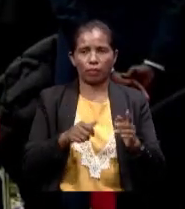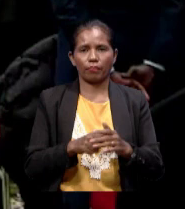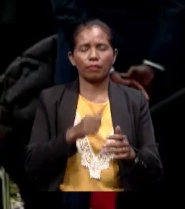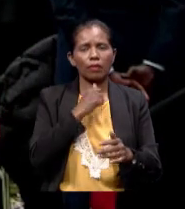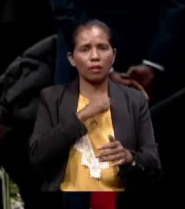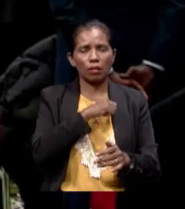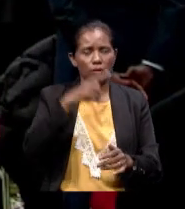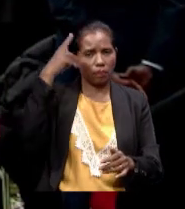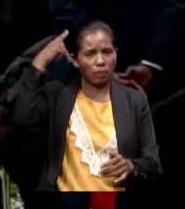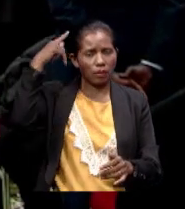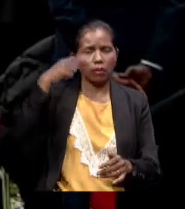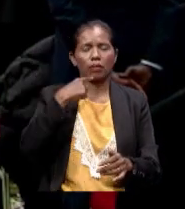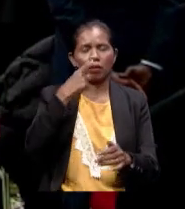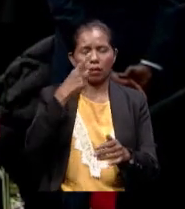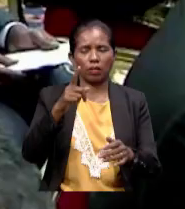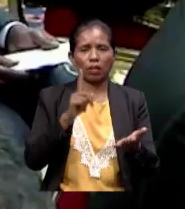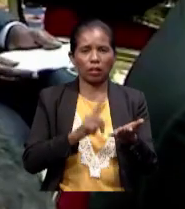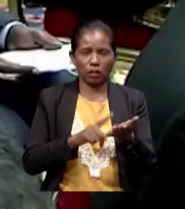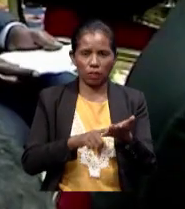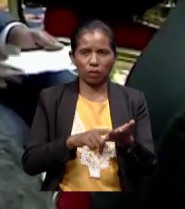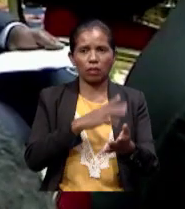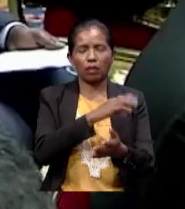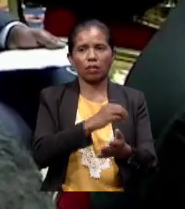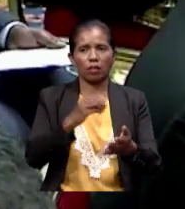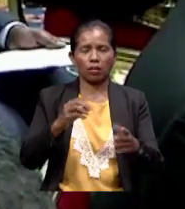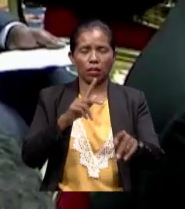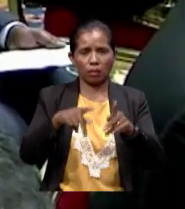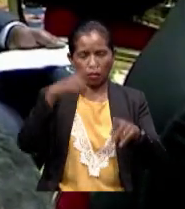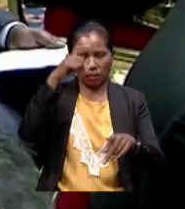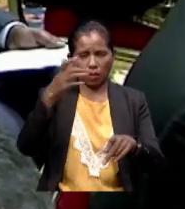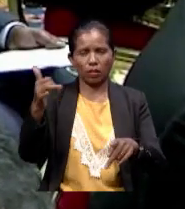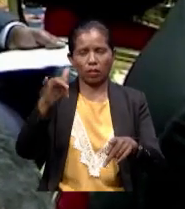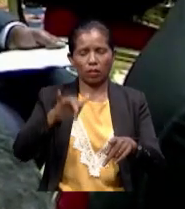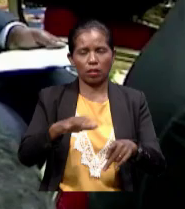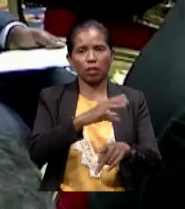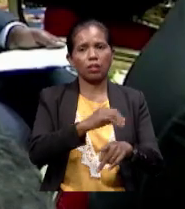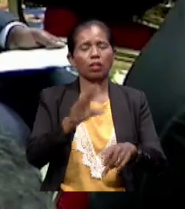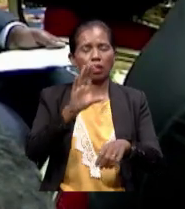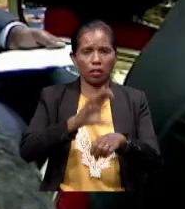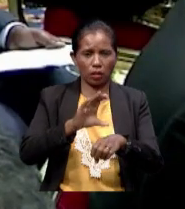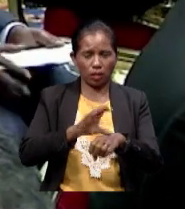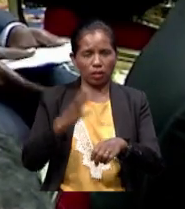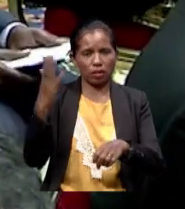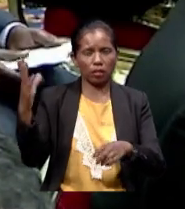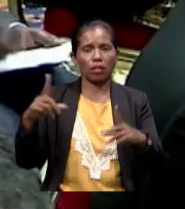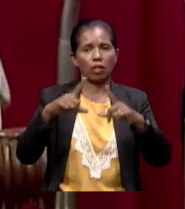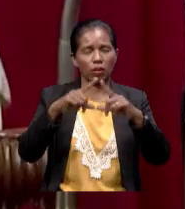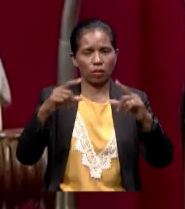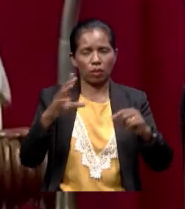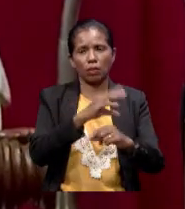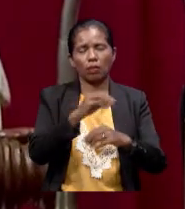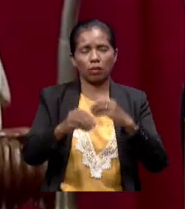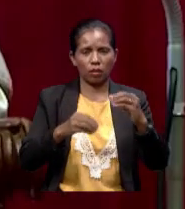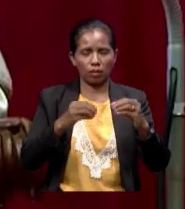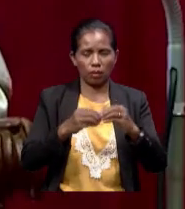Francisco hatole hirakne yani discurso anual ba diplomata acreditado iha Vaticano ba visão geral kona ba situação